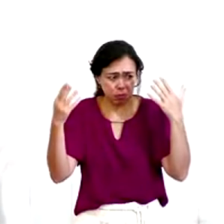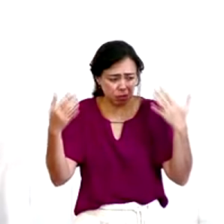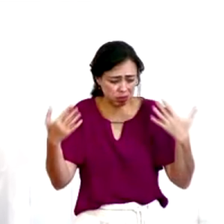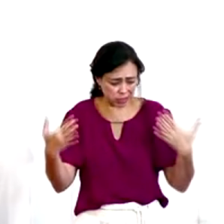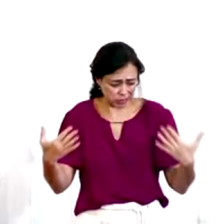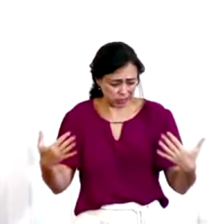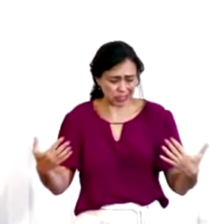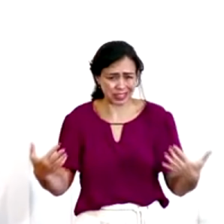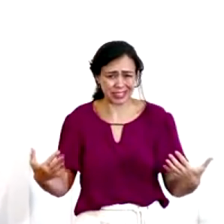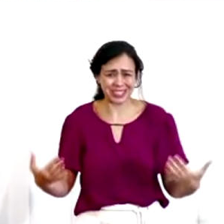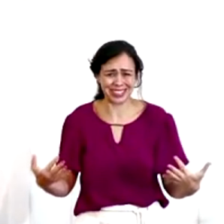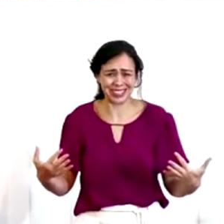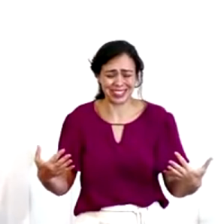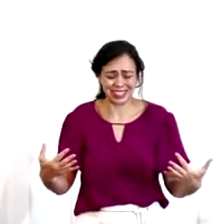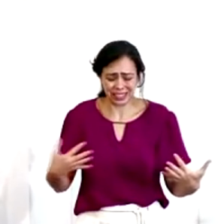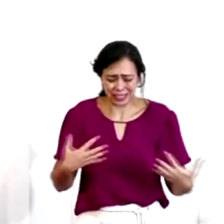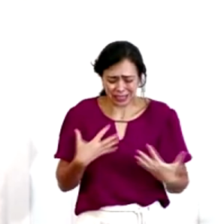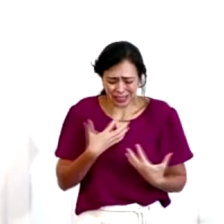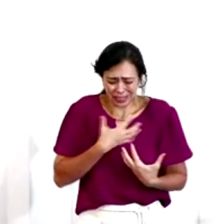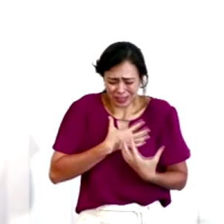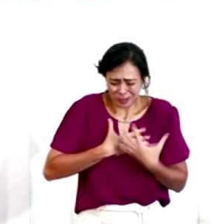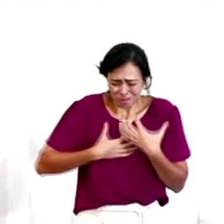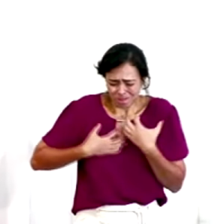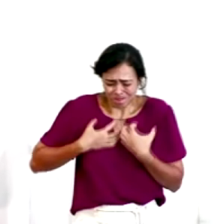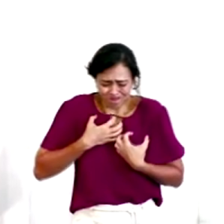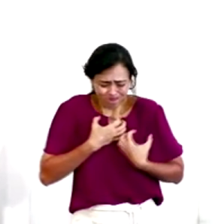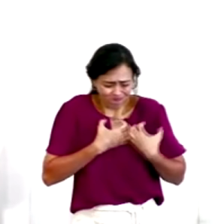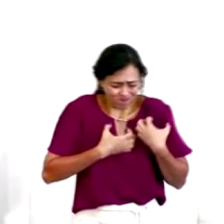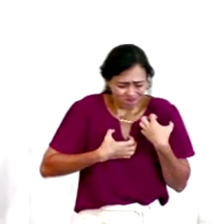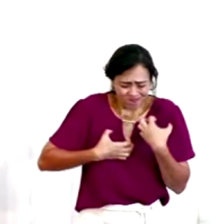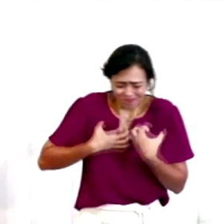bate à nossa porta sem pedir licença.